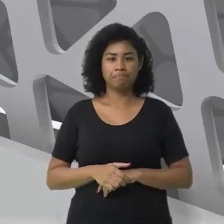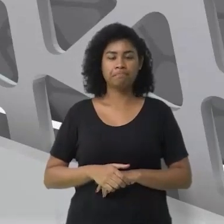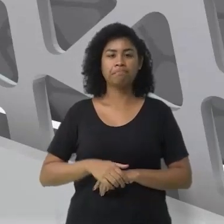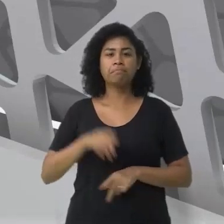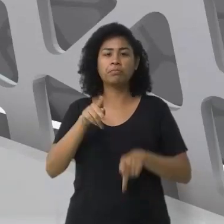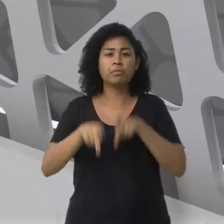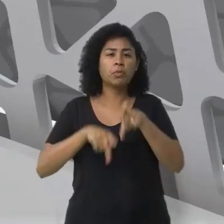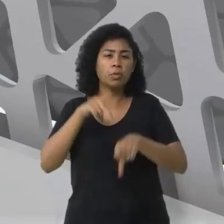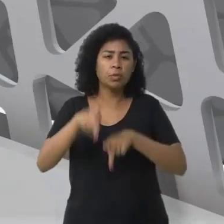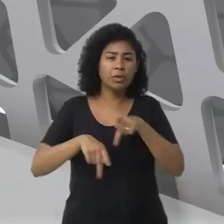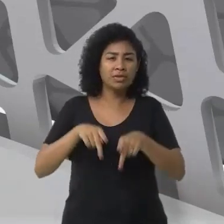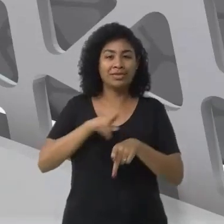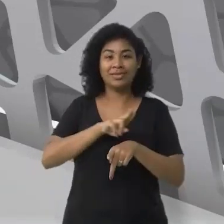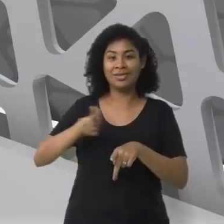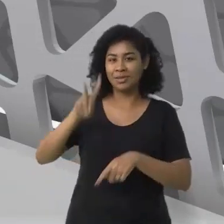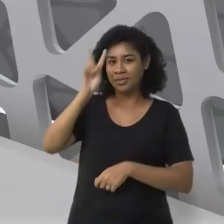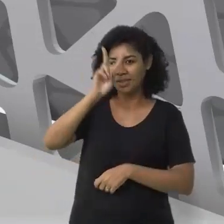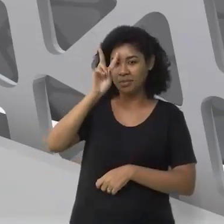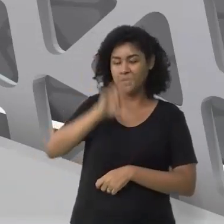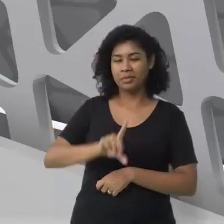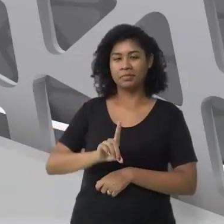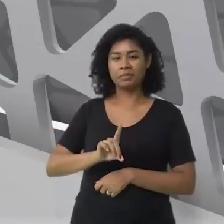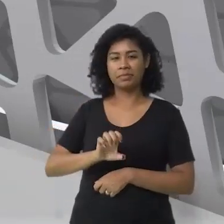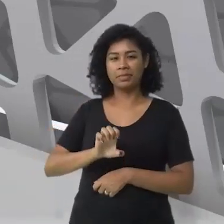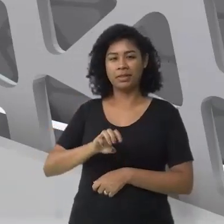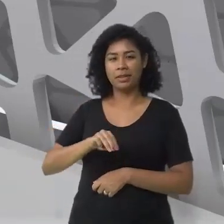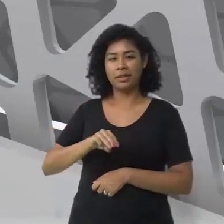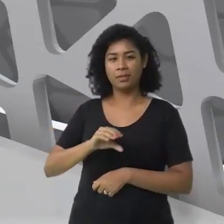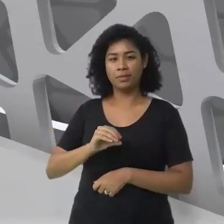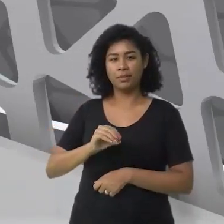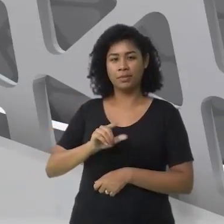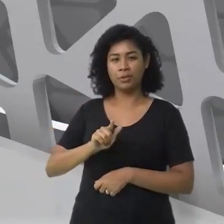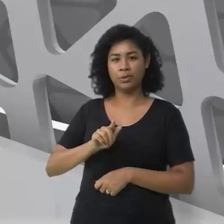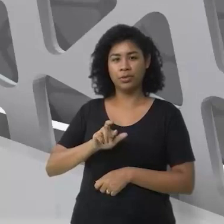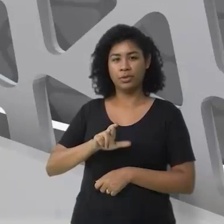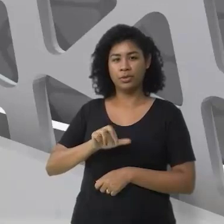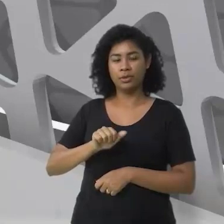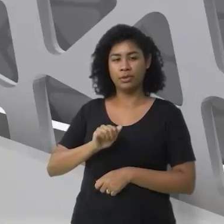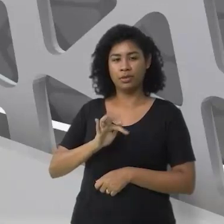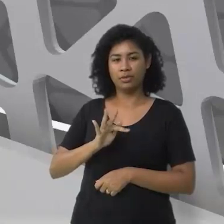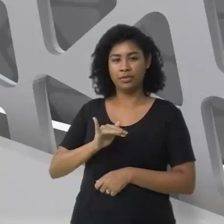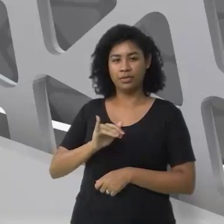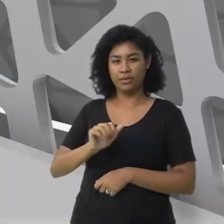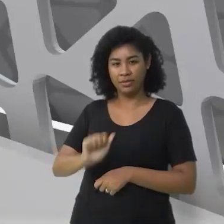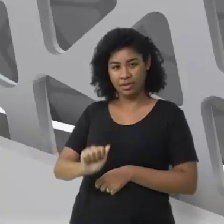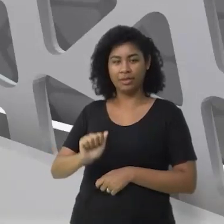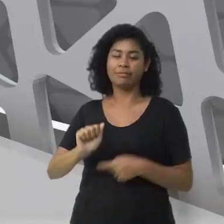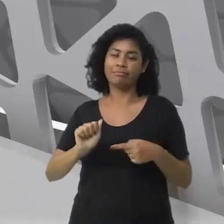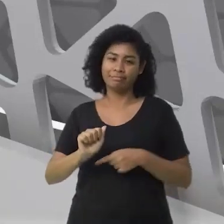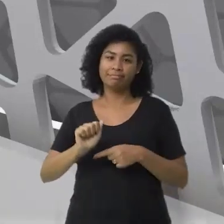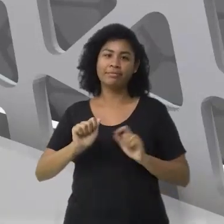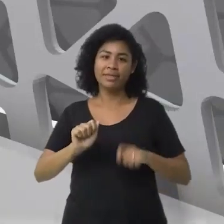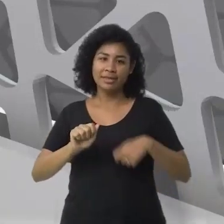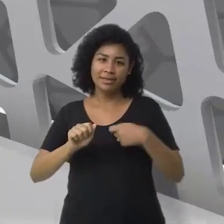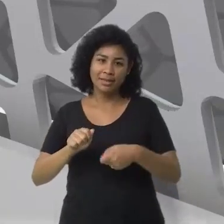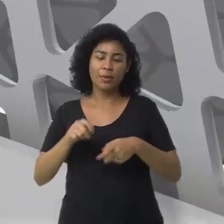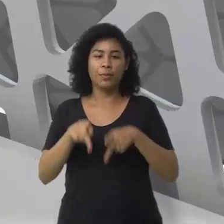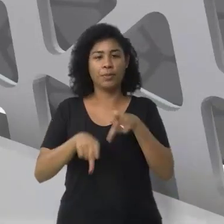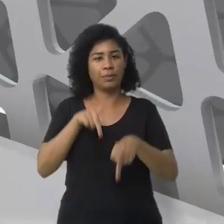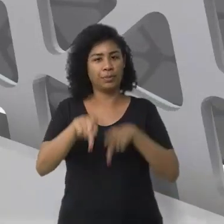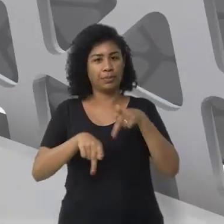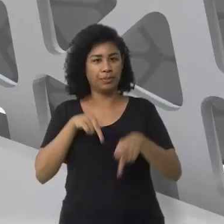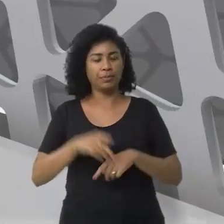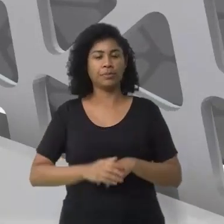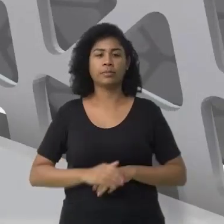A demografia. Falou em demografia, já lembrem de população. Então, para nós iniciarmos, nós temos que